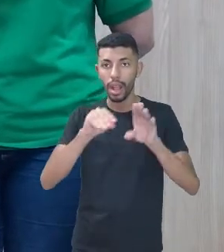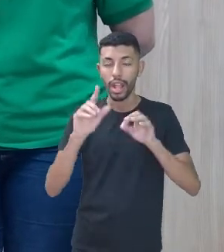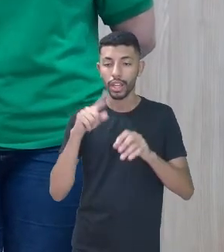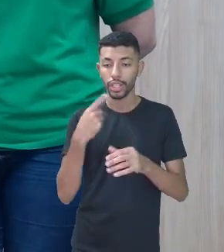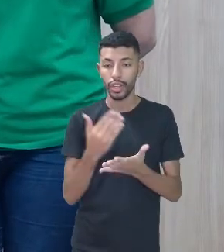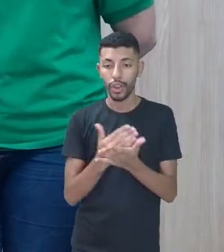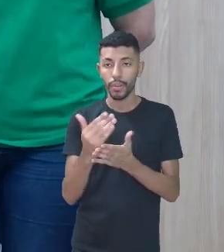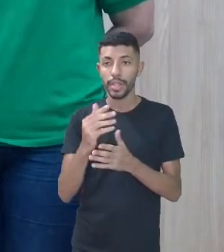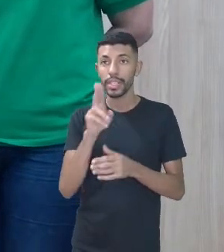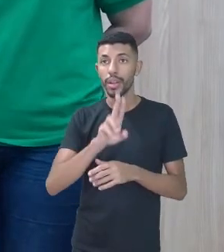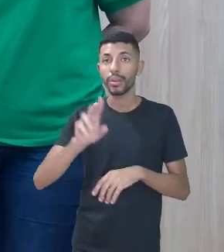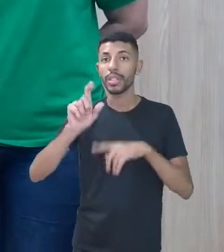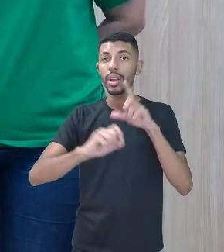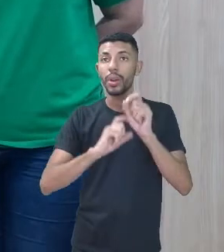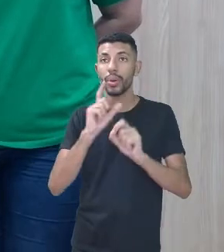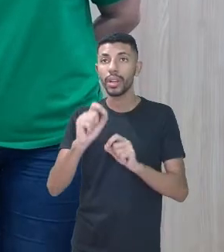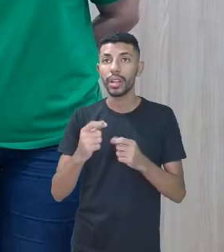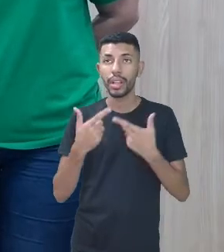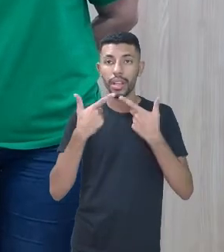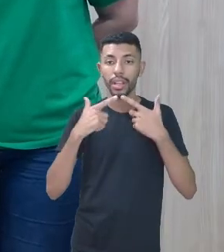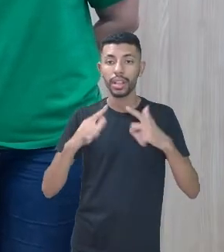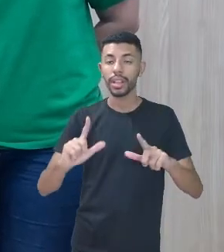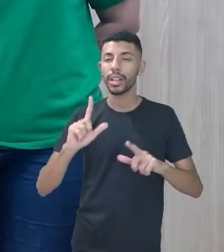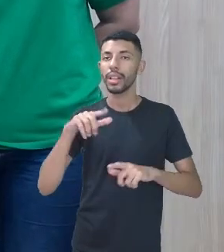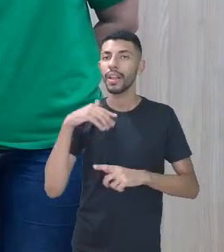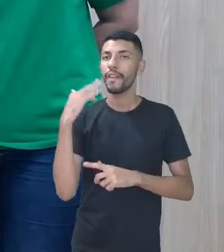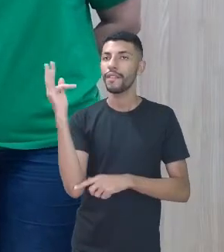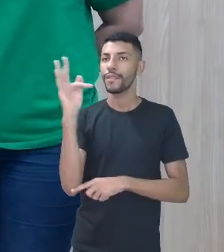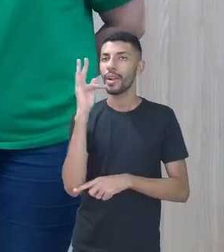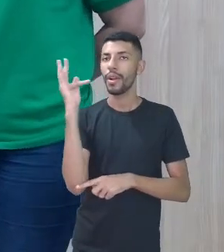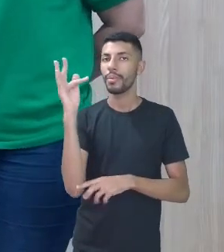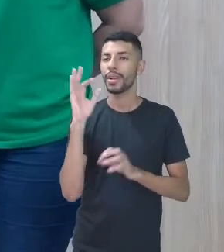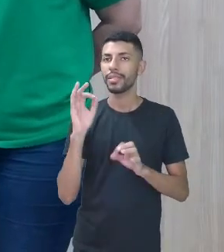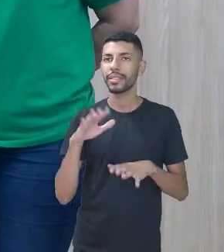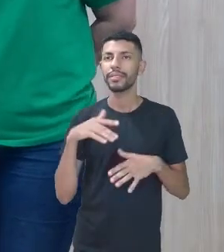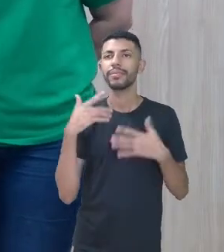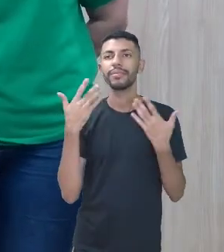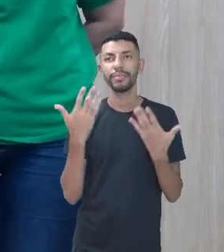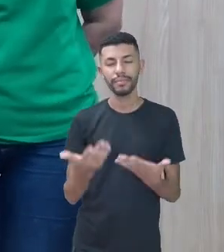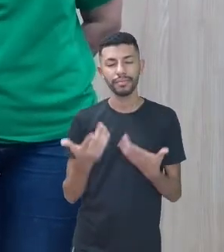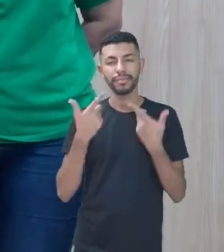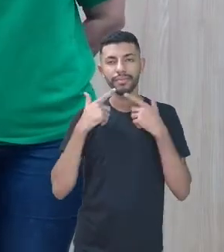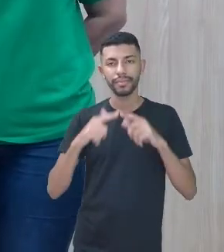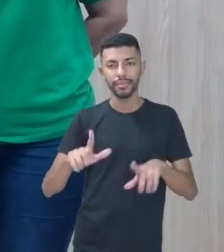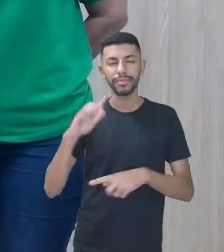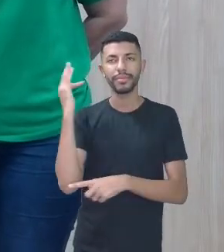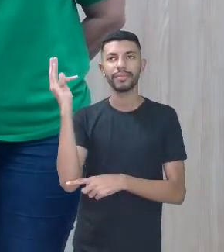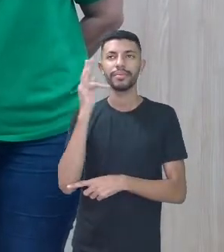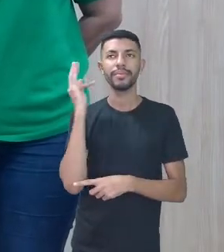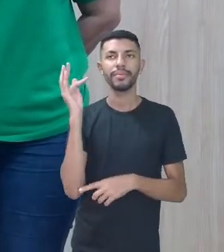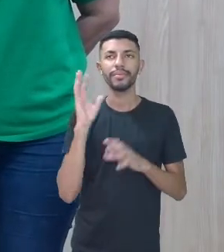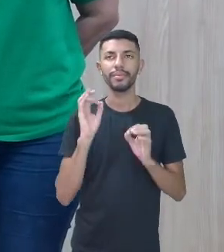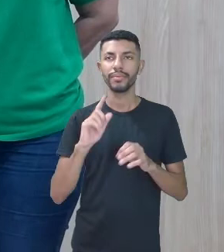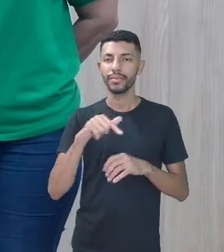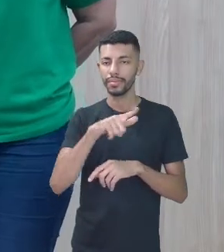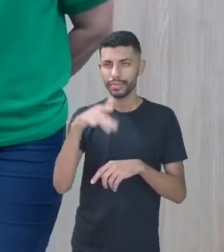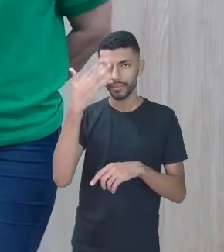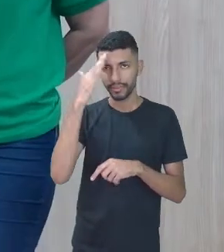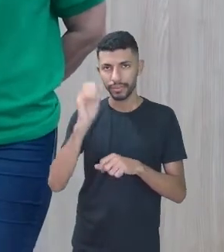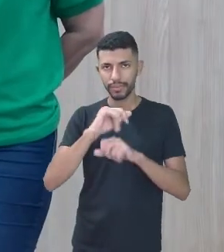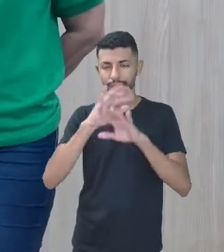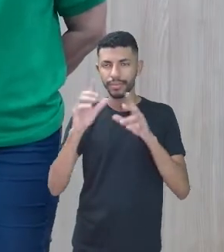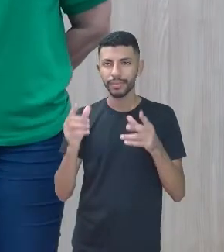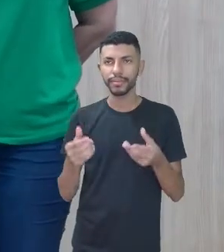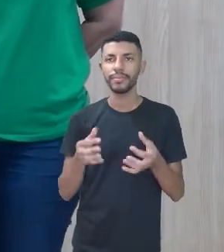nós vamos começar a usar o quê, gente? A nossa norma culta. Aí passa a ser uma linguagem mais formal, para que vocês